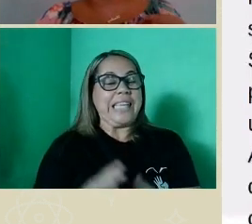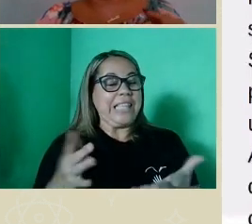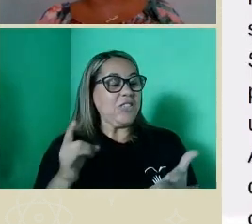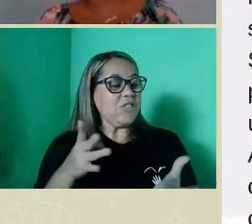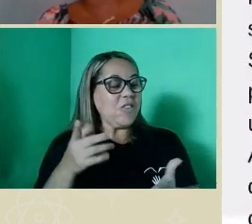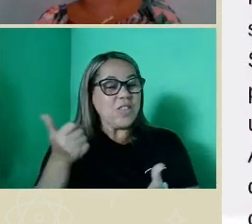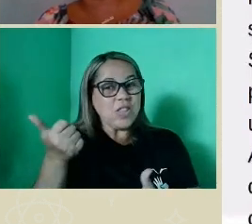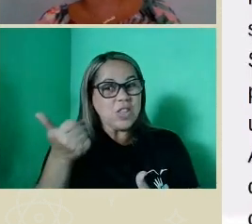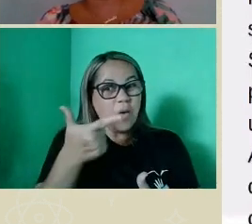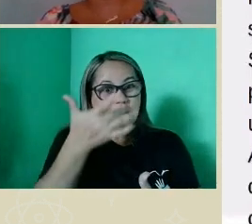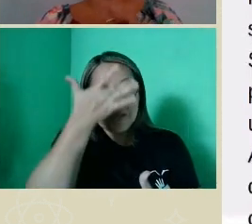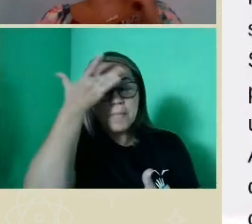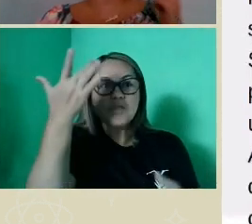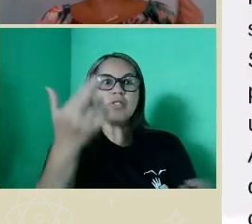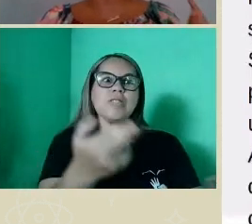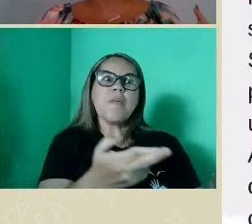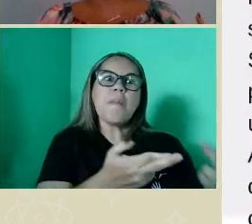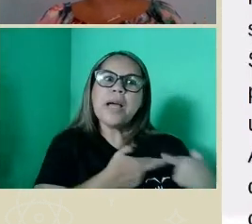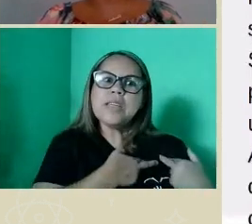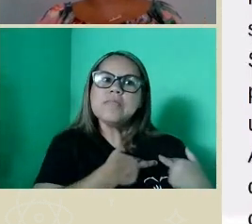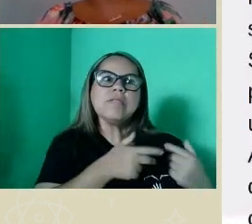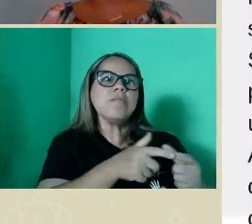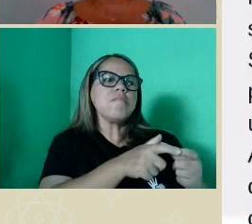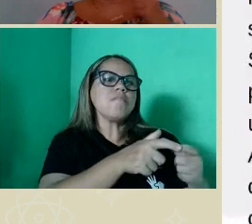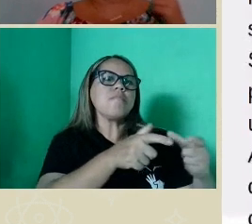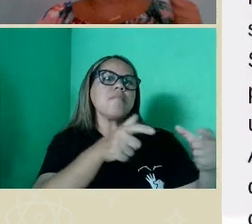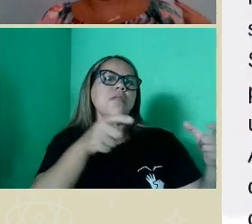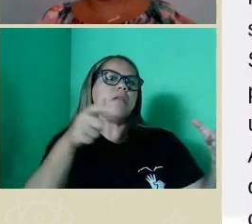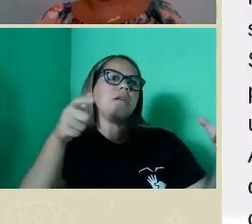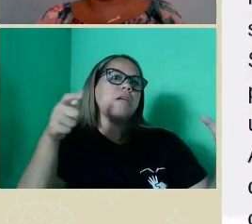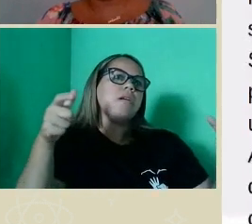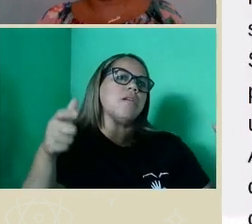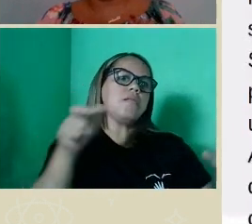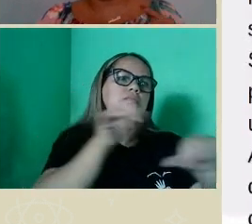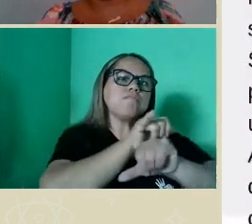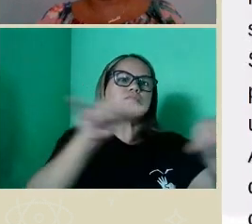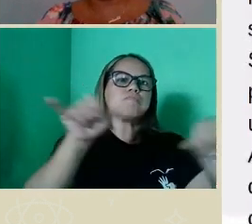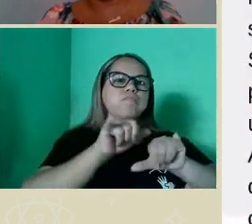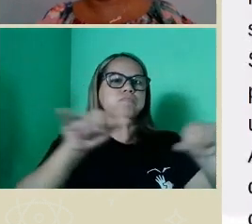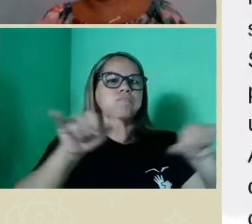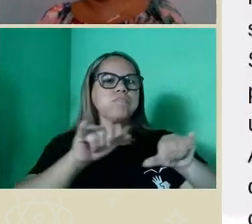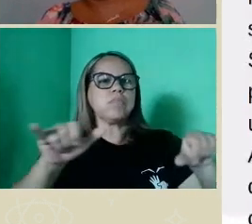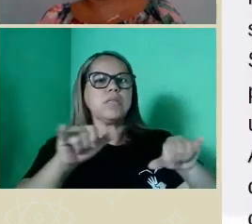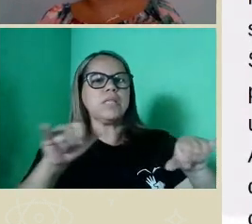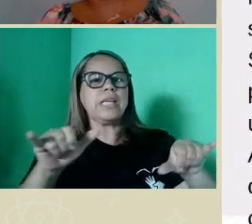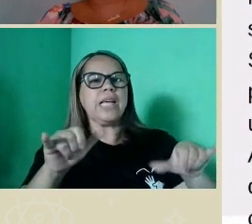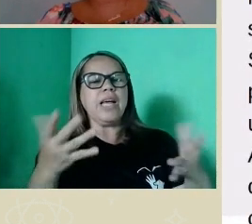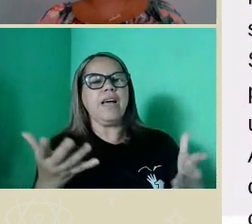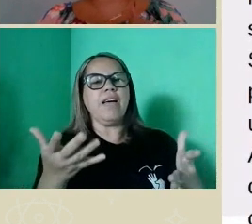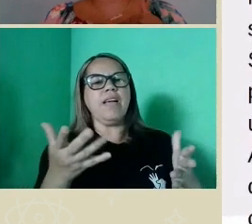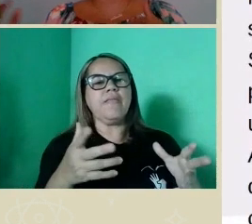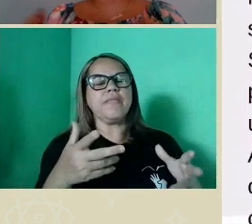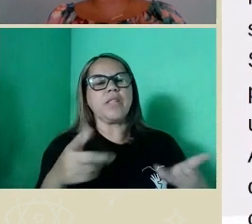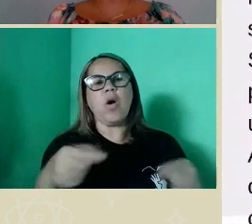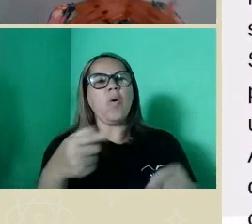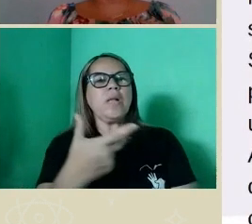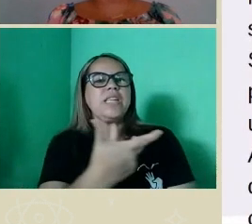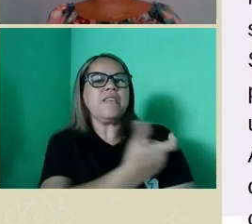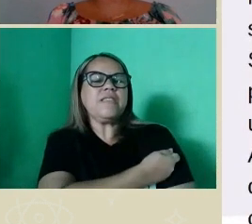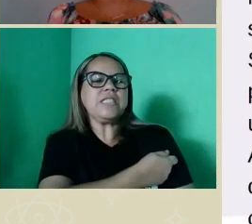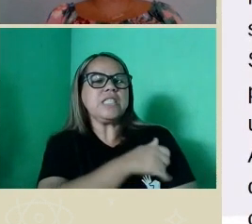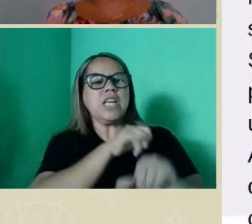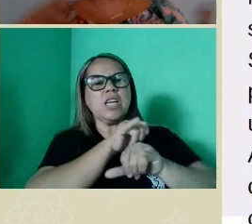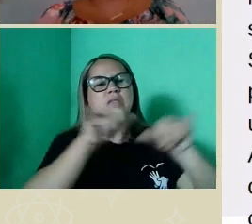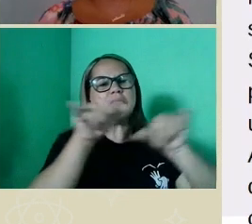pessoas que são as responsáveis da maior parte dessa veiculação da propaganda anti-vacunas publicadas em